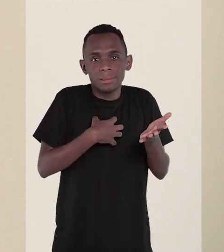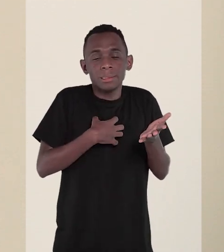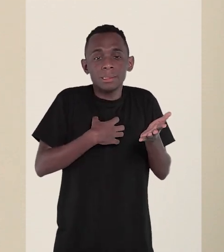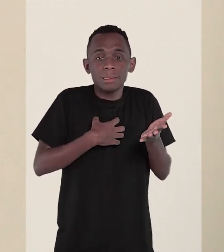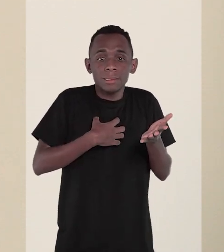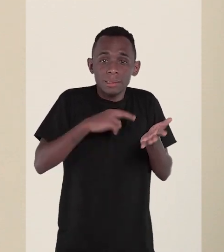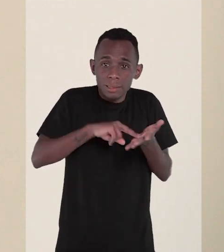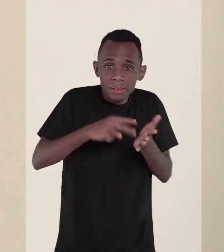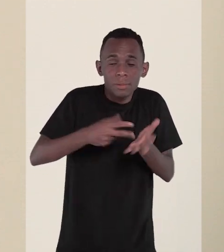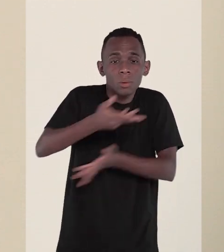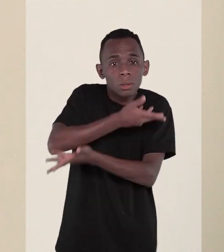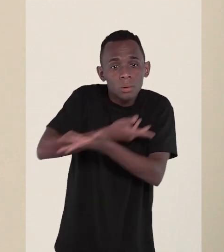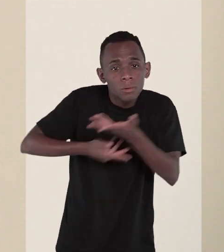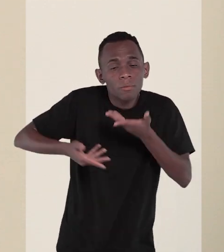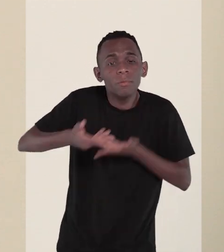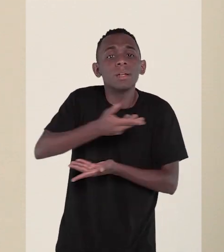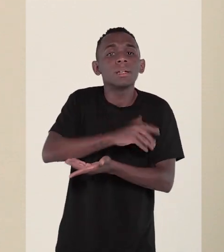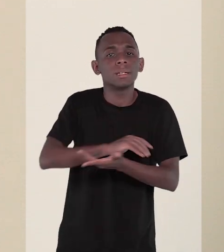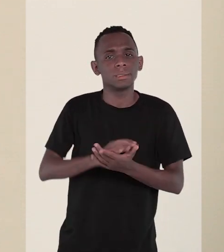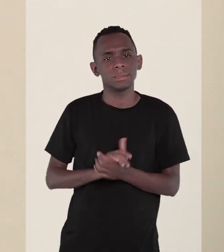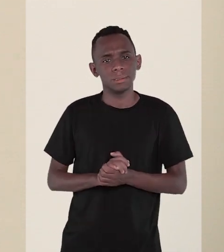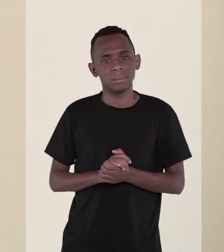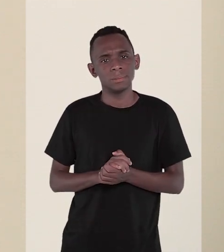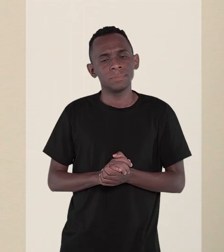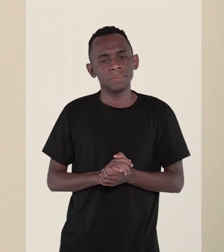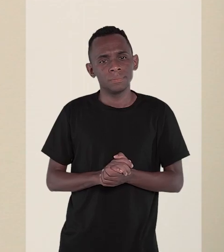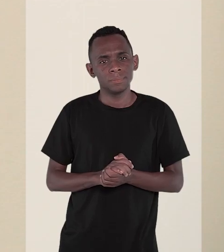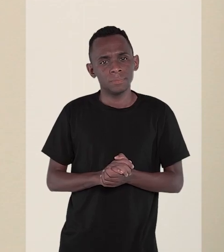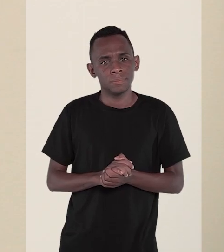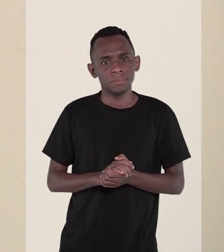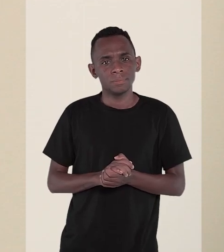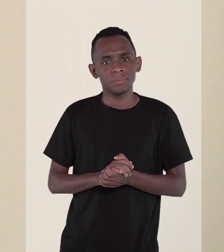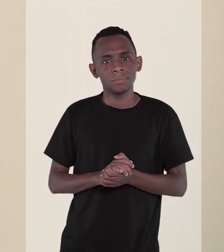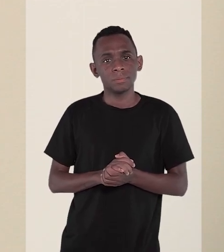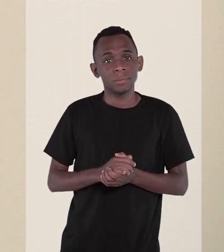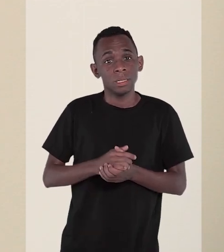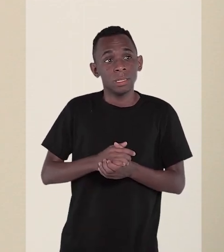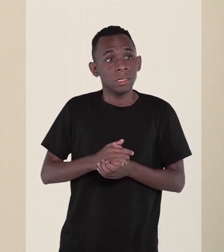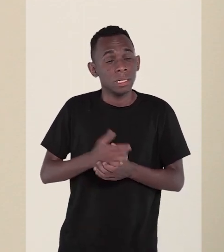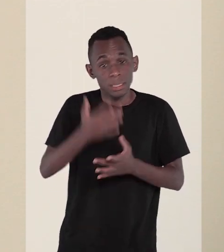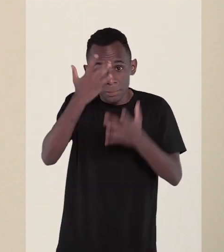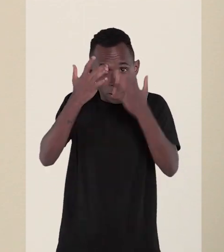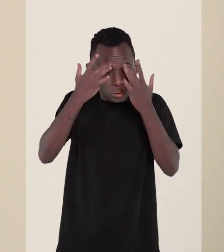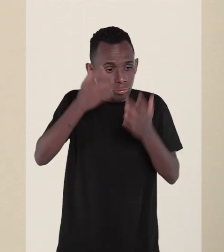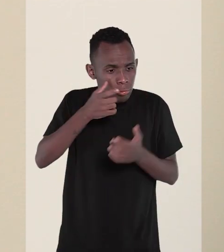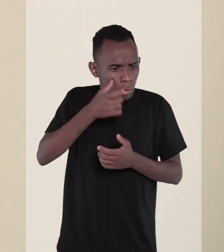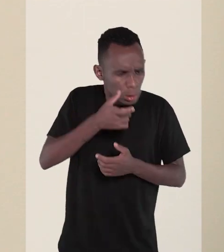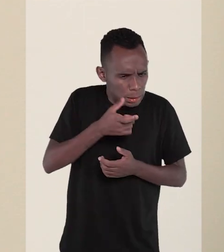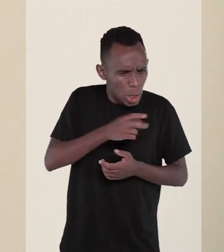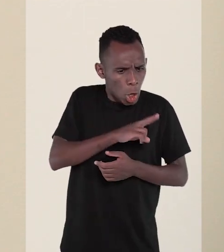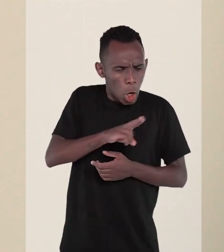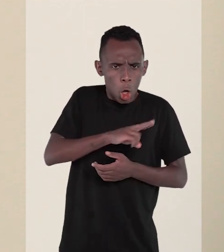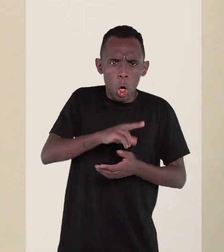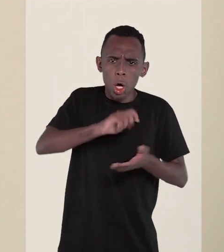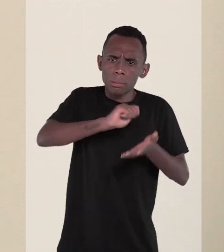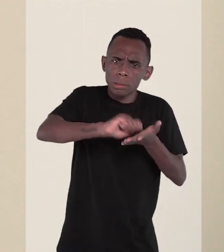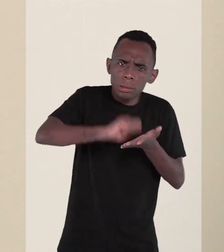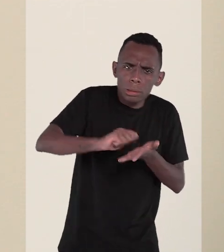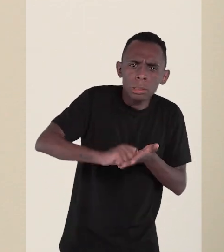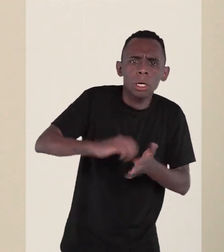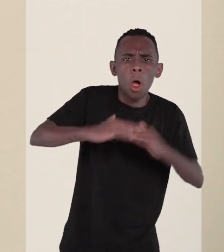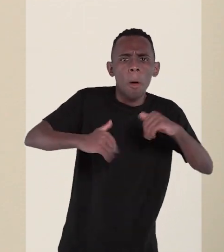seja uma conversa no meio desse movimento, que leve a algum outros, que desperte alguma curiosidade com nomes que eu